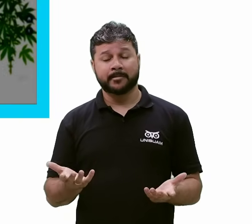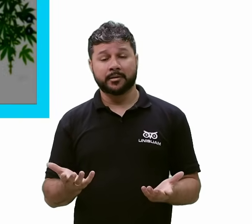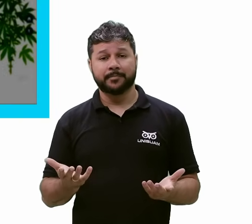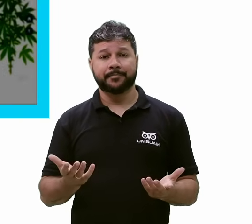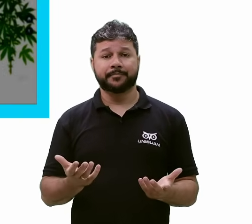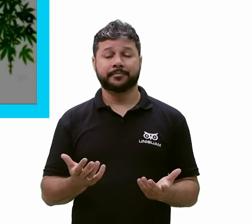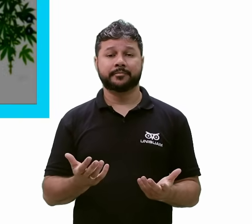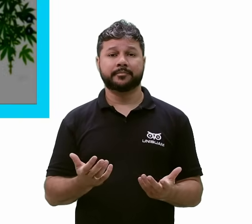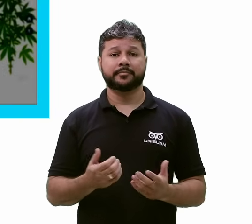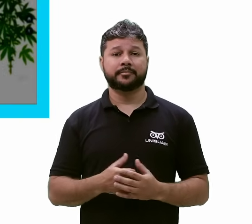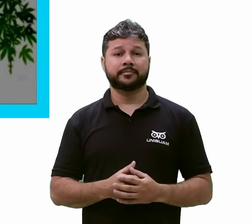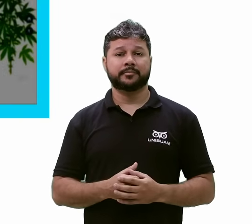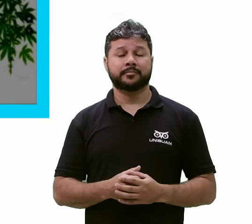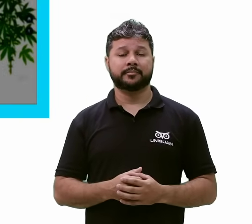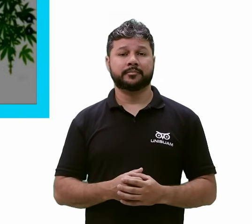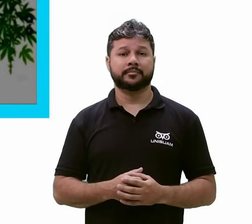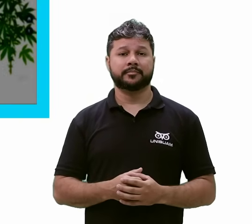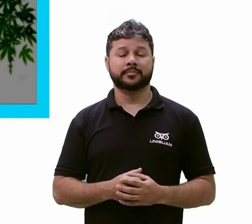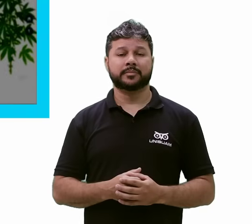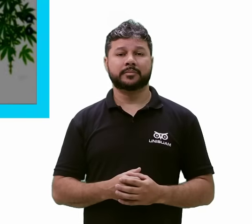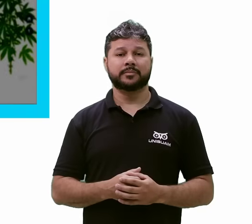E aí, gente,